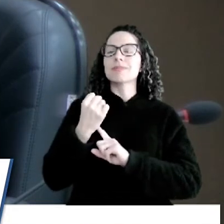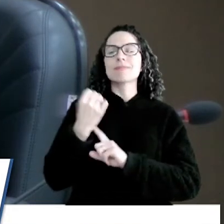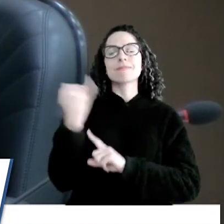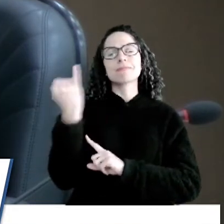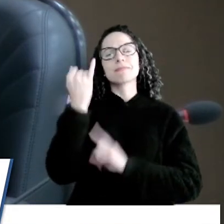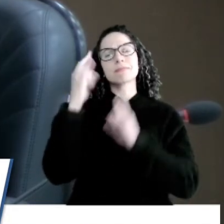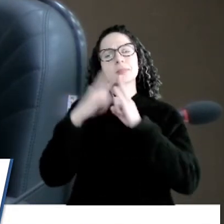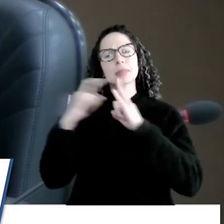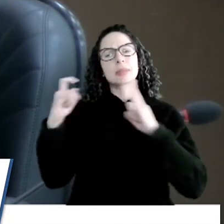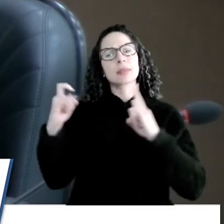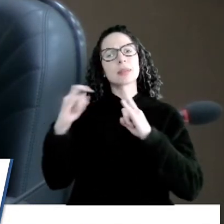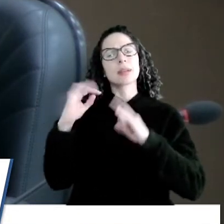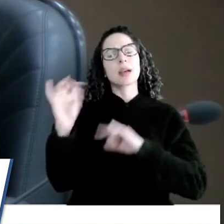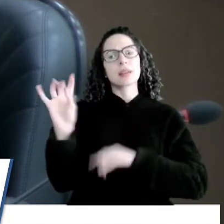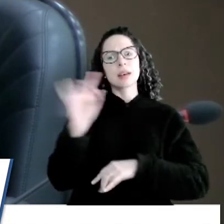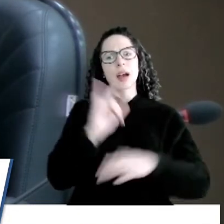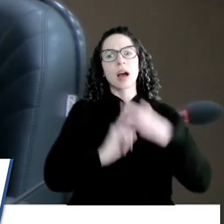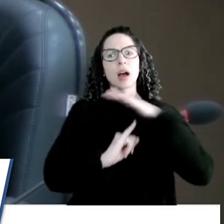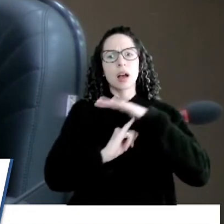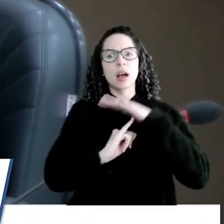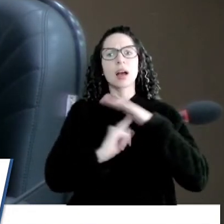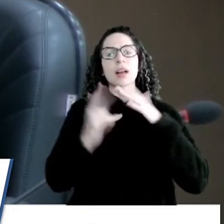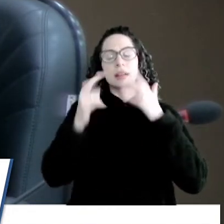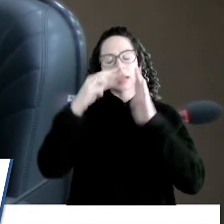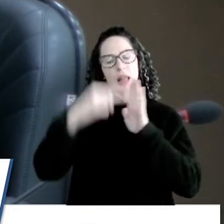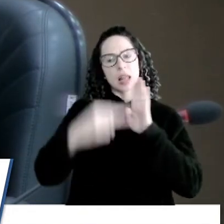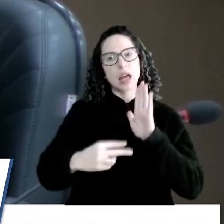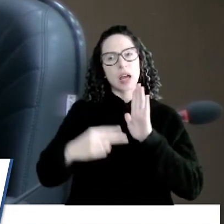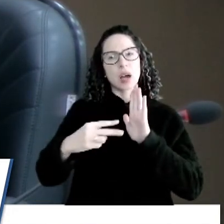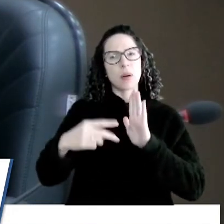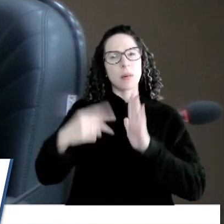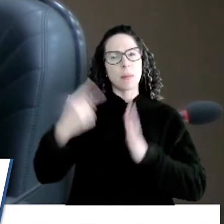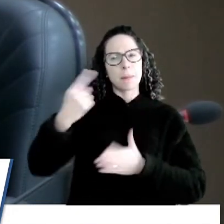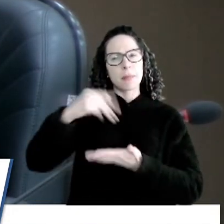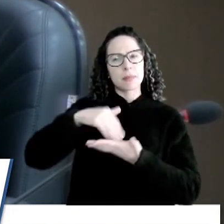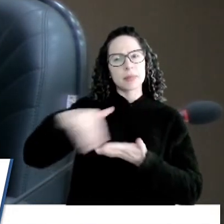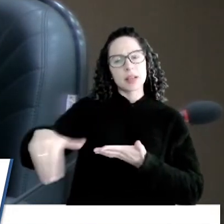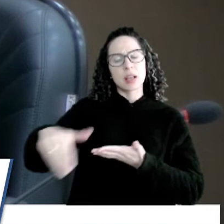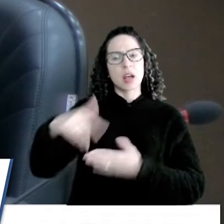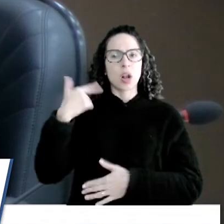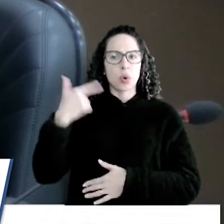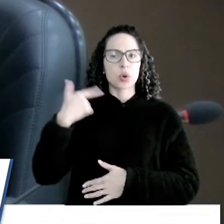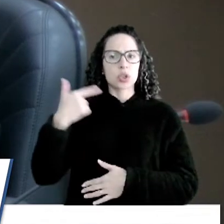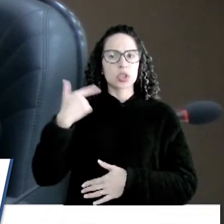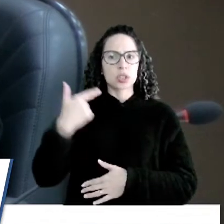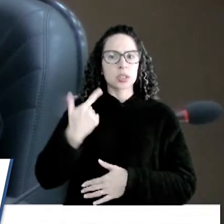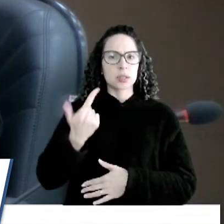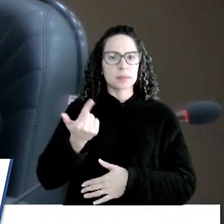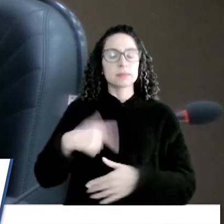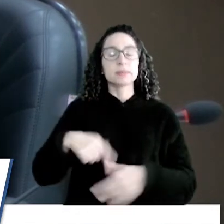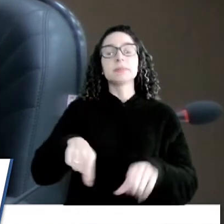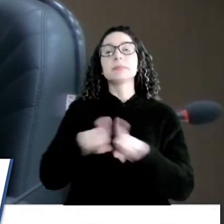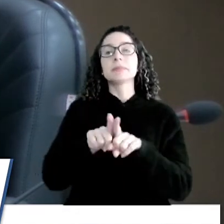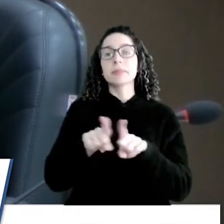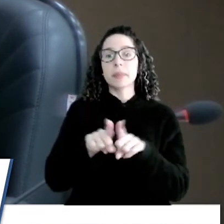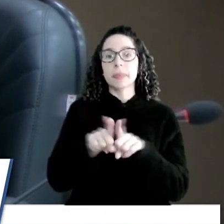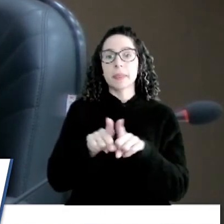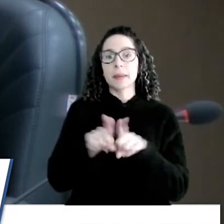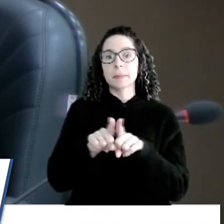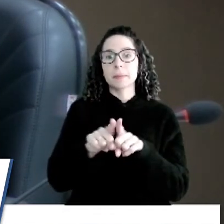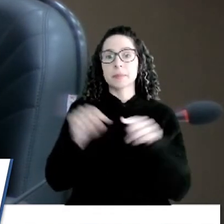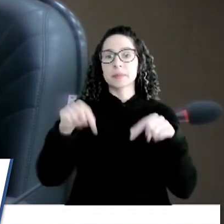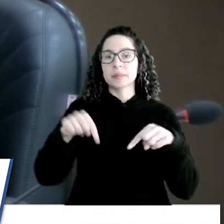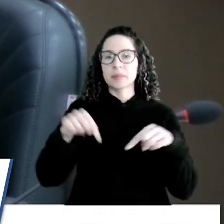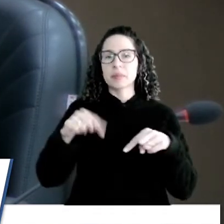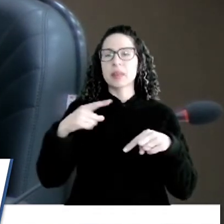de ser lida pela primeira secretária, pela Lurdinha. Além do que, aqui tem demandas